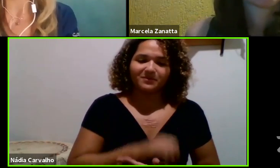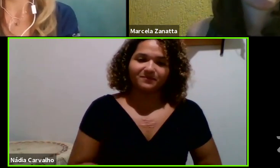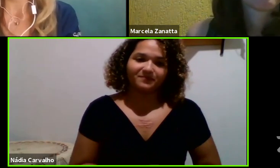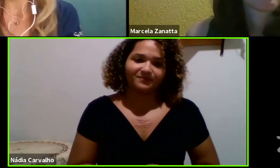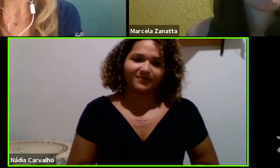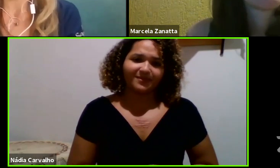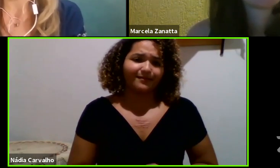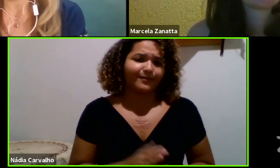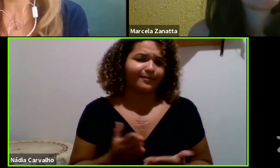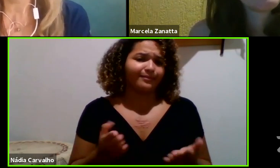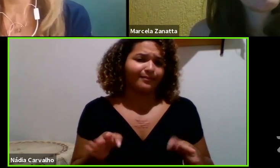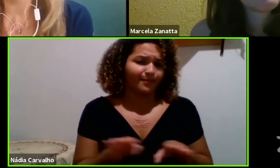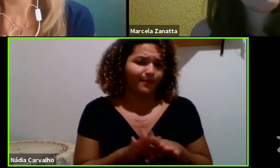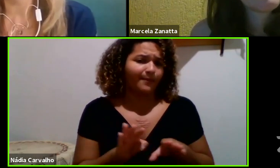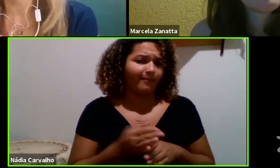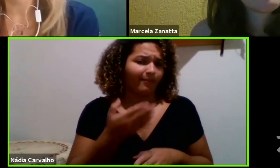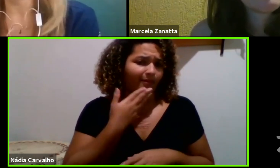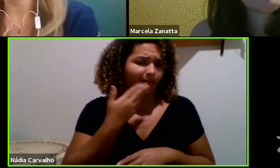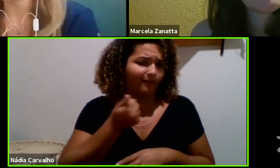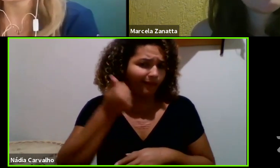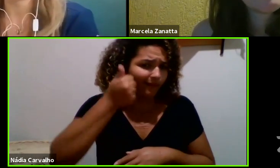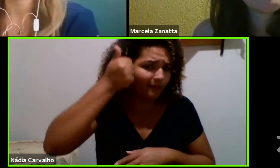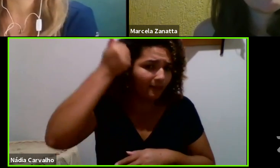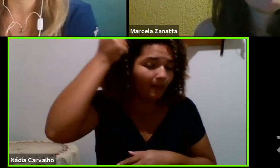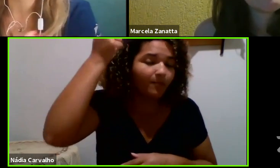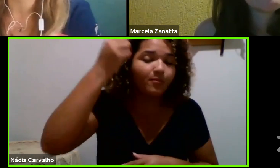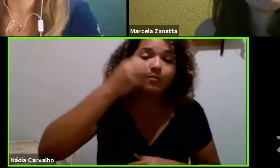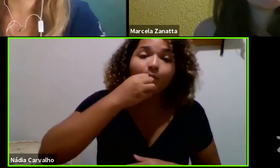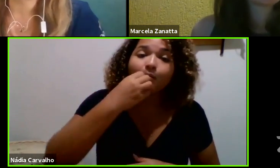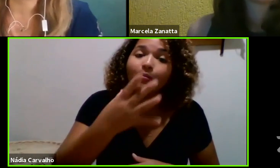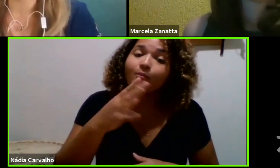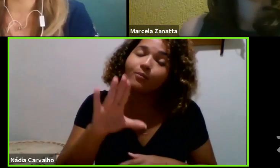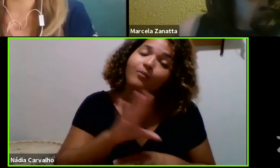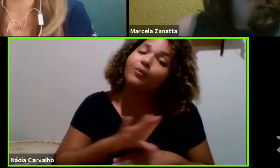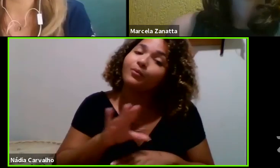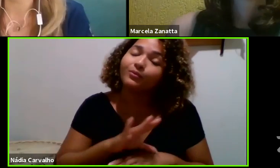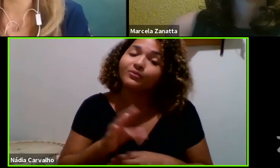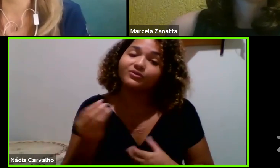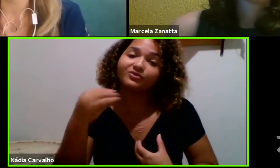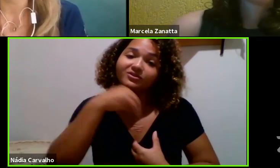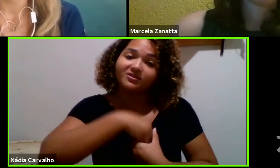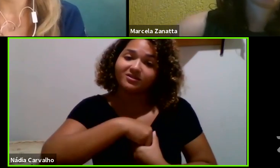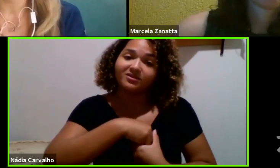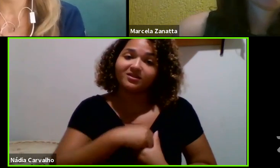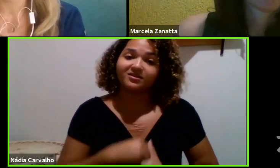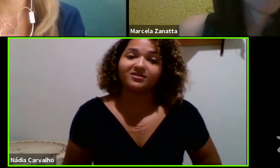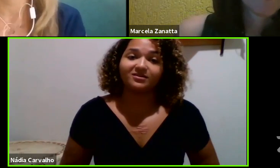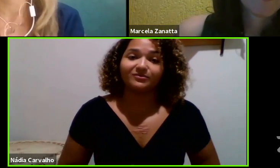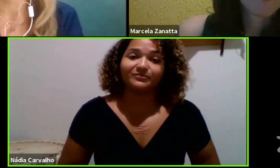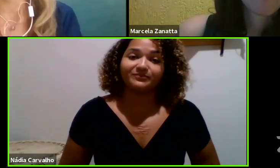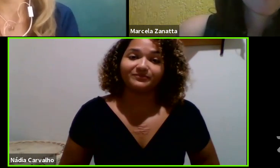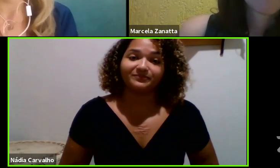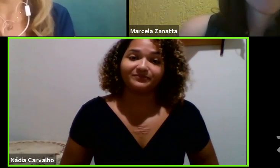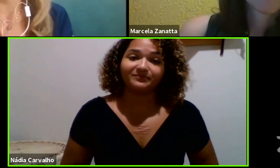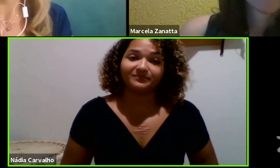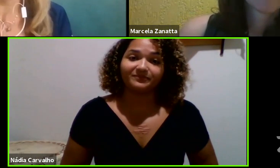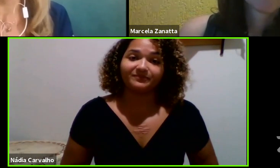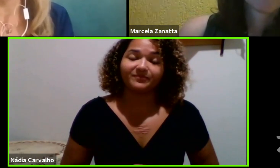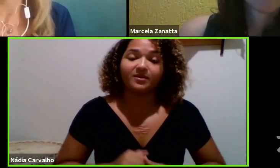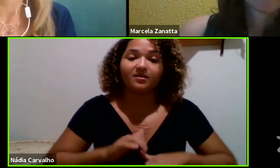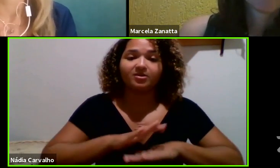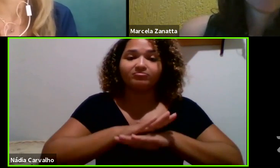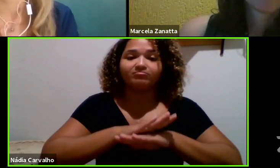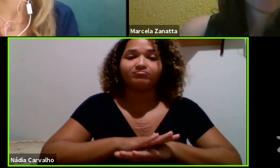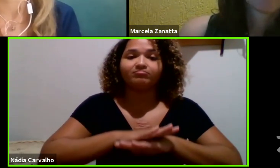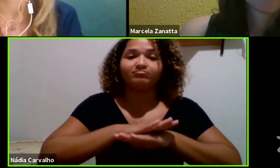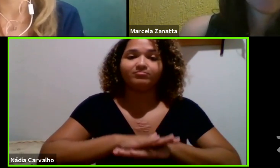do curso, esse aluno está inserido dentro do nosso curso, o curso de reanimação